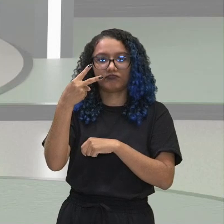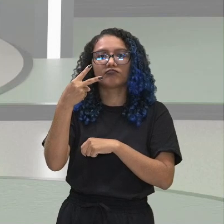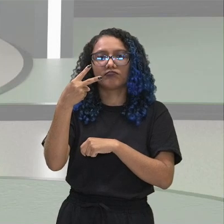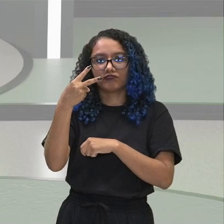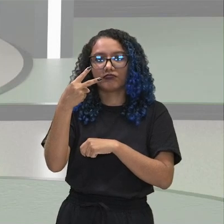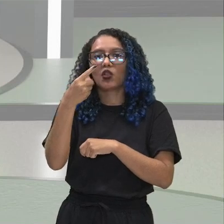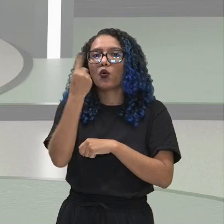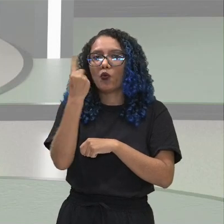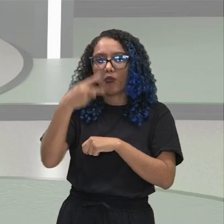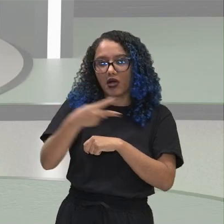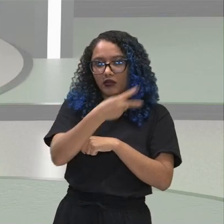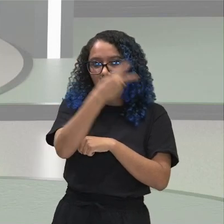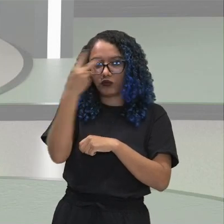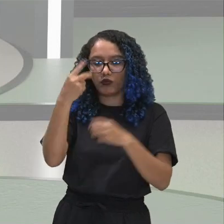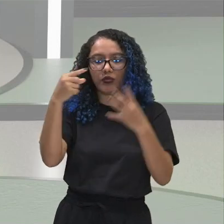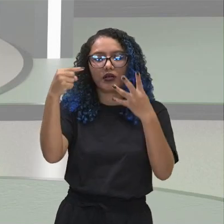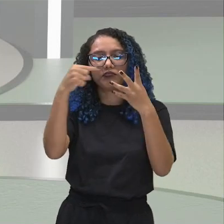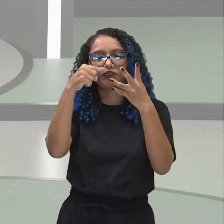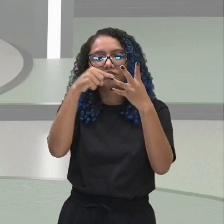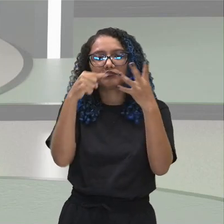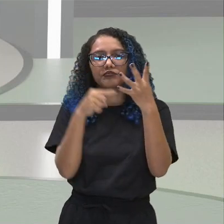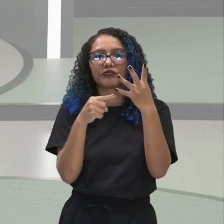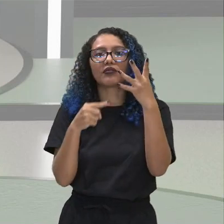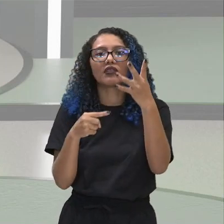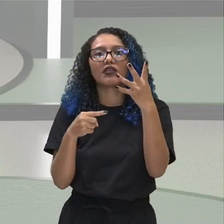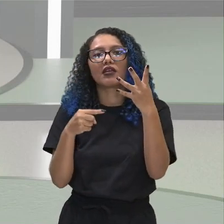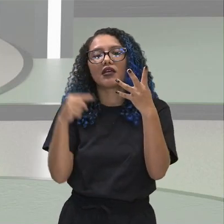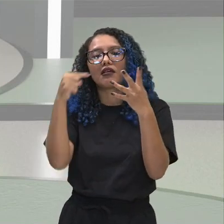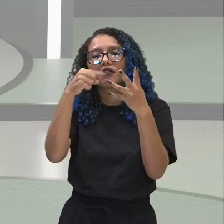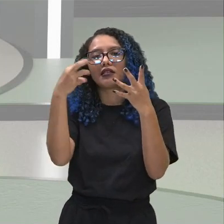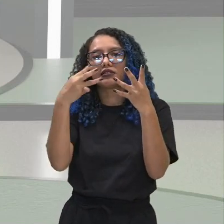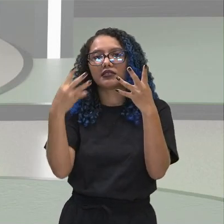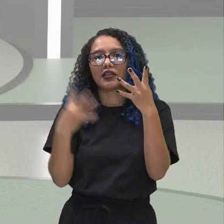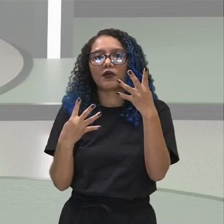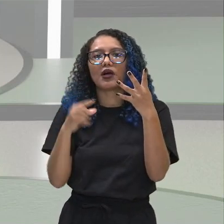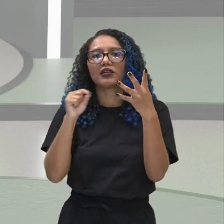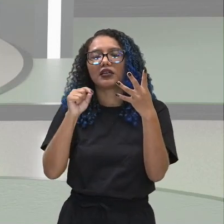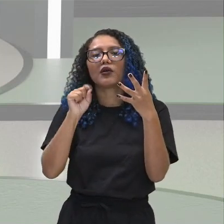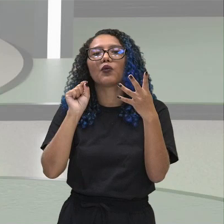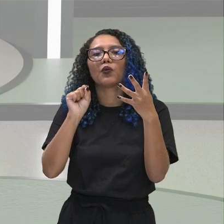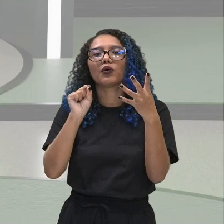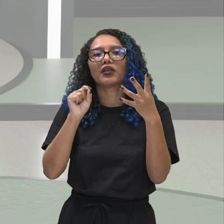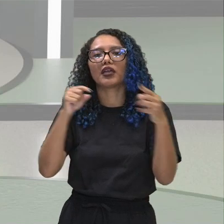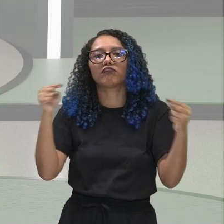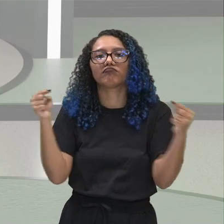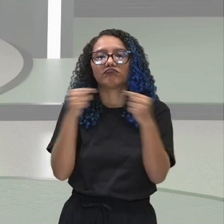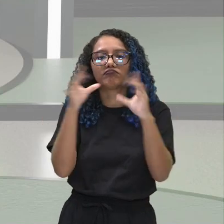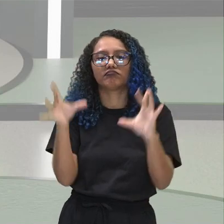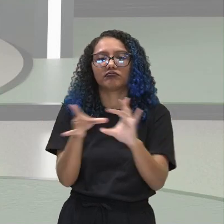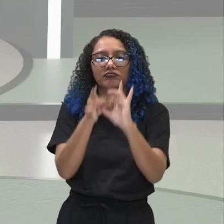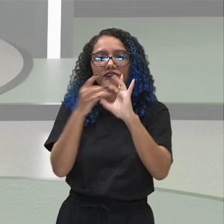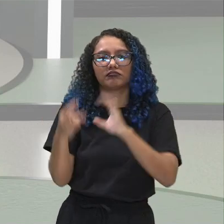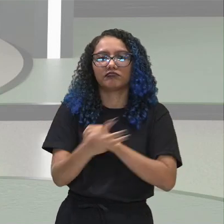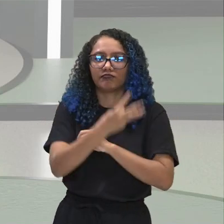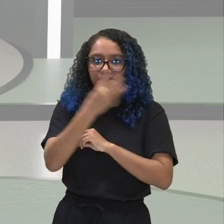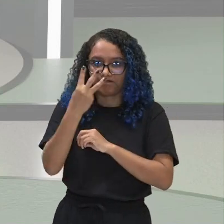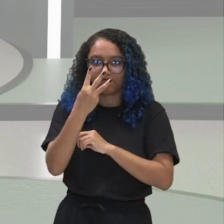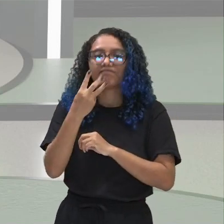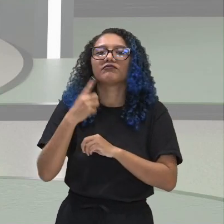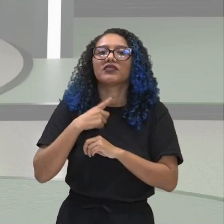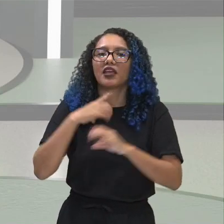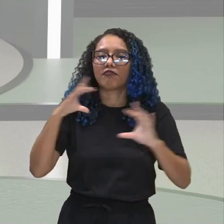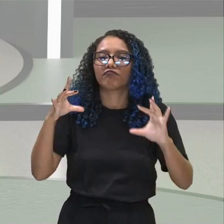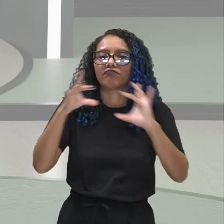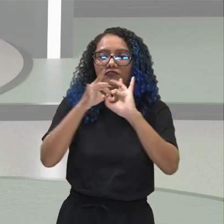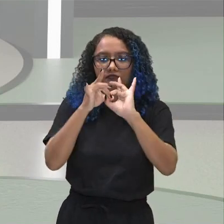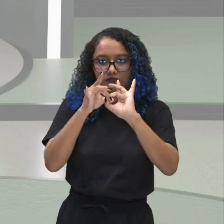né? E a outra estrutura, que é a guanina e a citosina, vamos ter uma ligação tripla entre elas, né? São